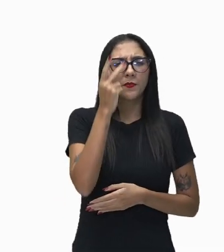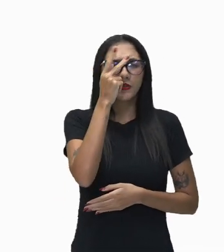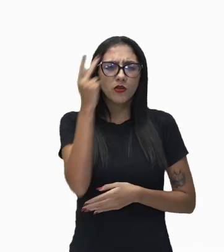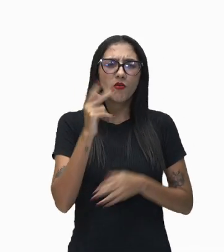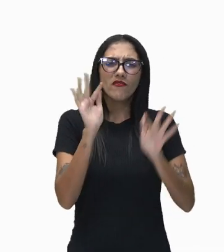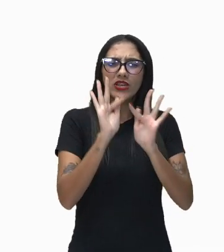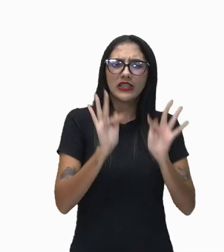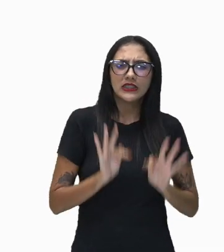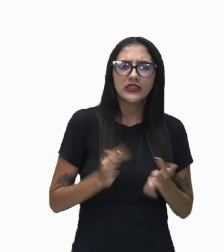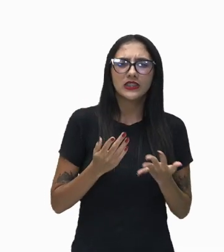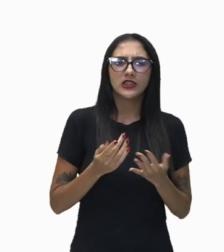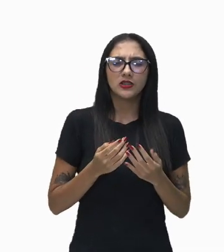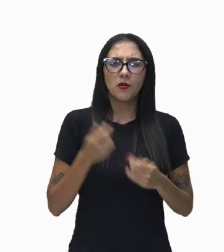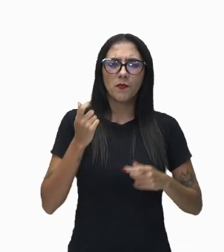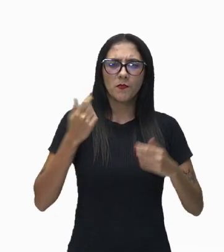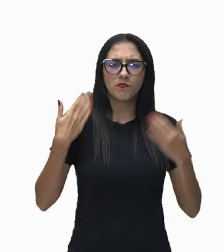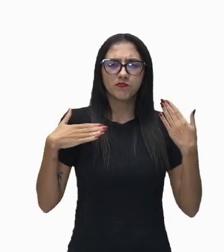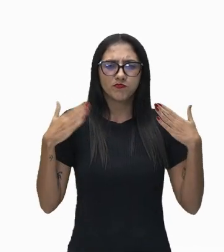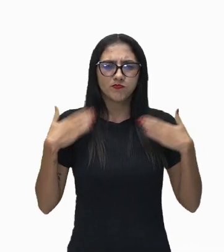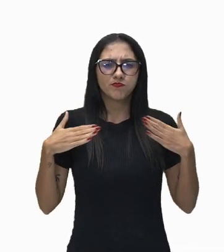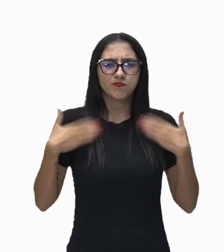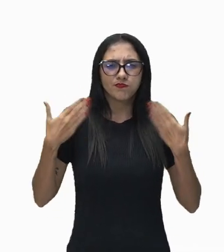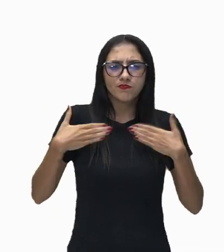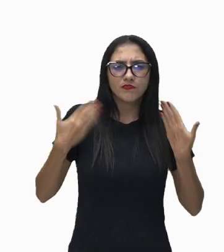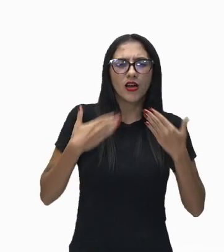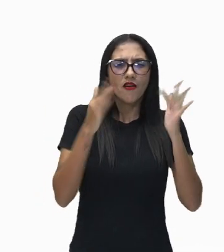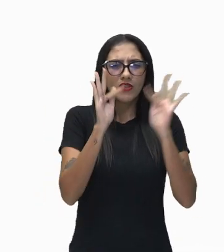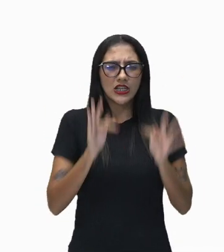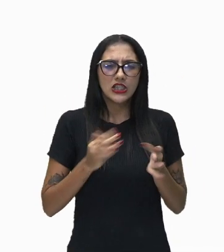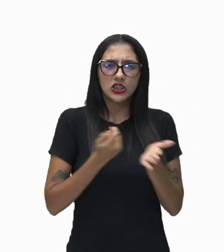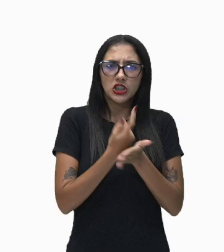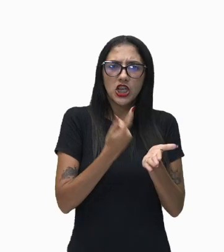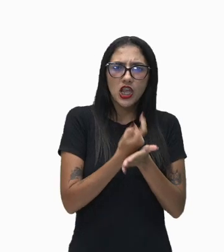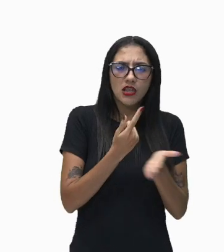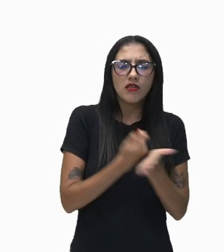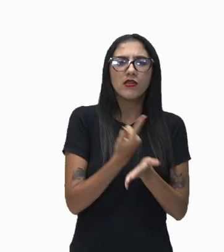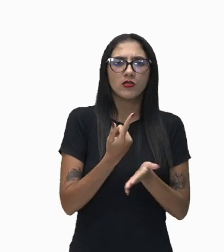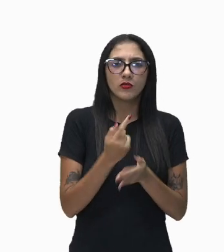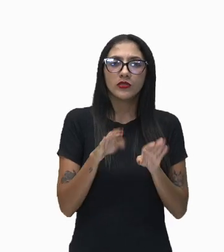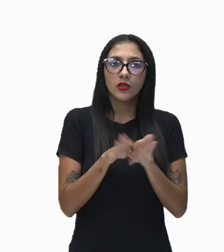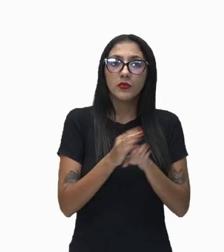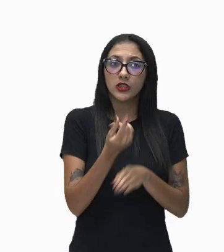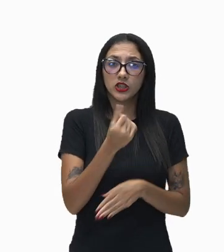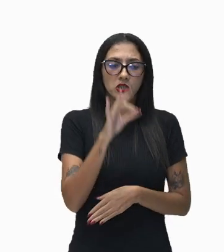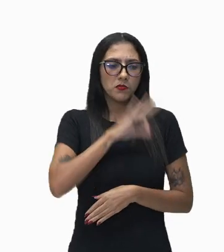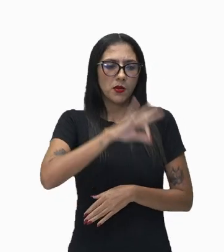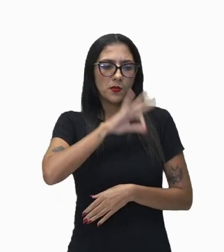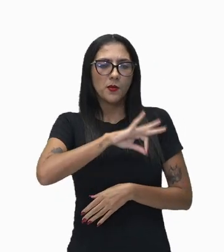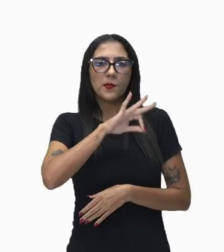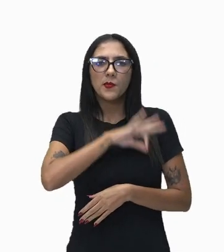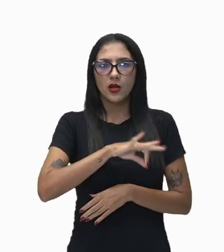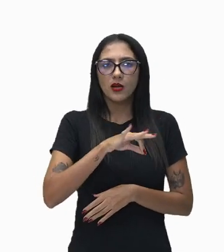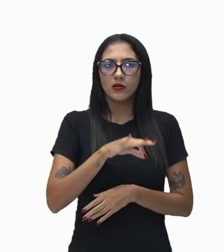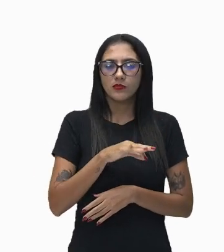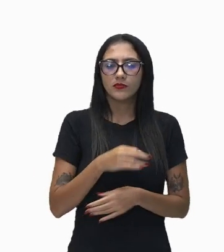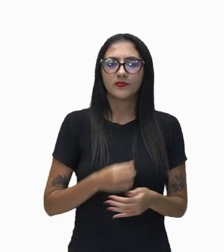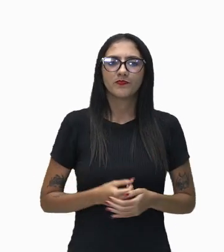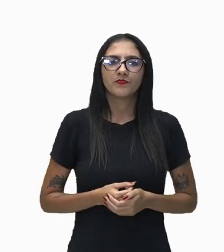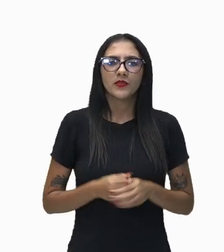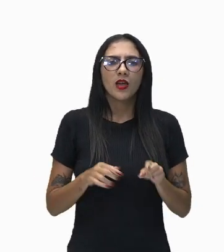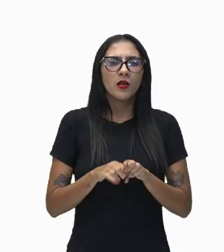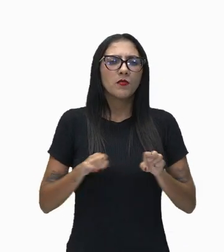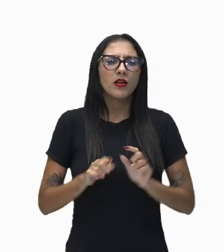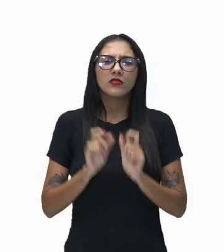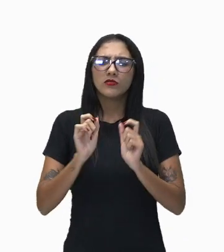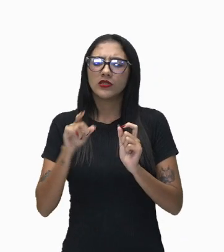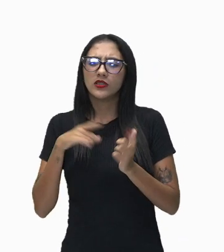estavam ganhando muito dinheiro. Através de quê? Justamente dessa especulação financeira. Mas o que é ela? Quando nós falamos